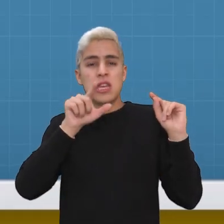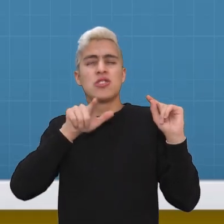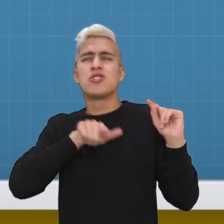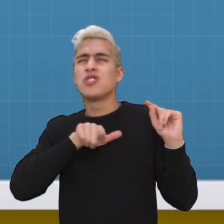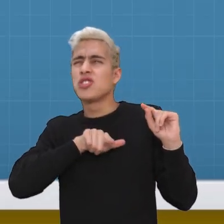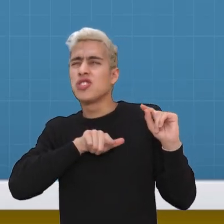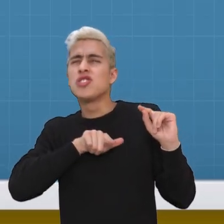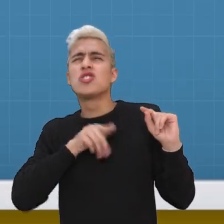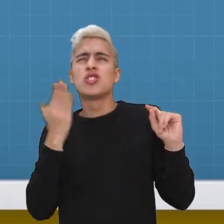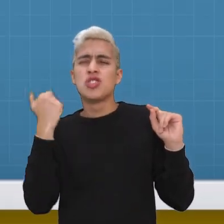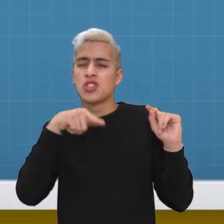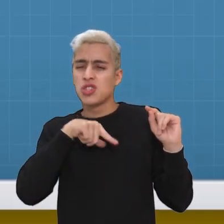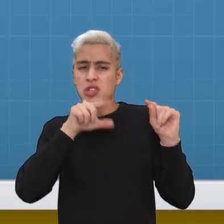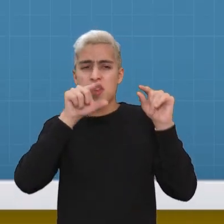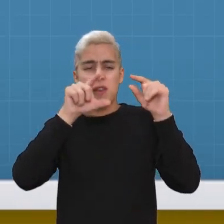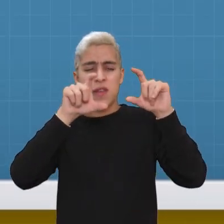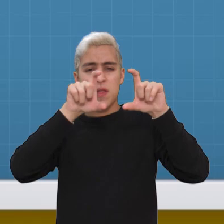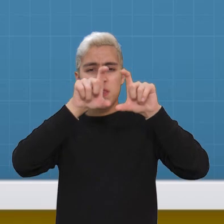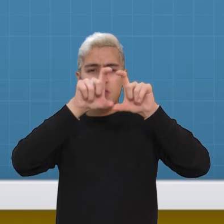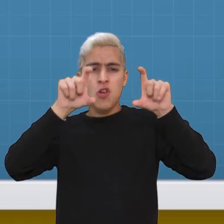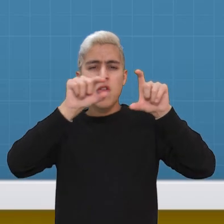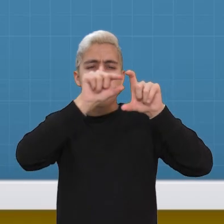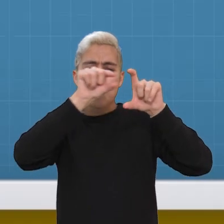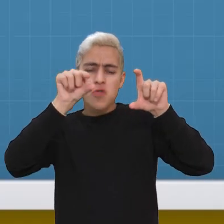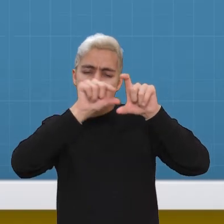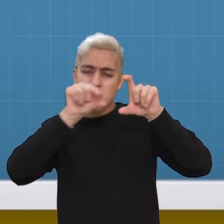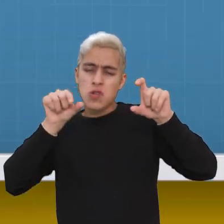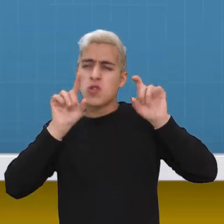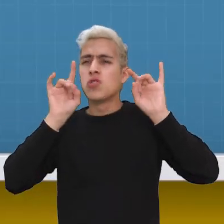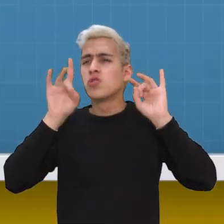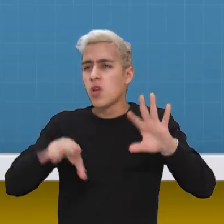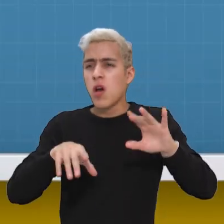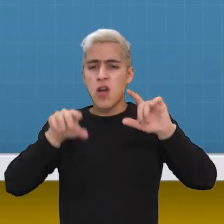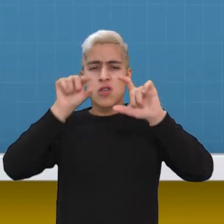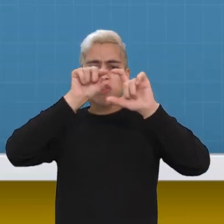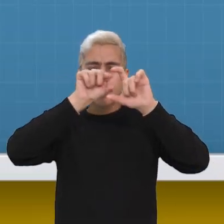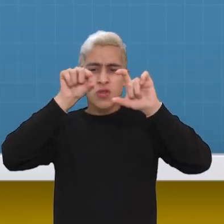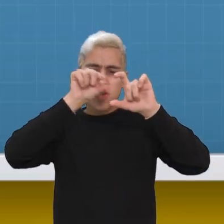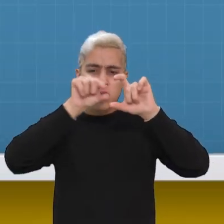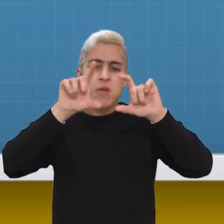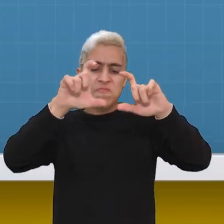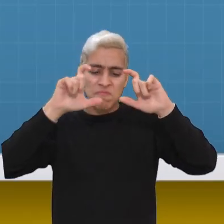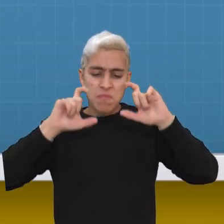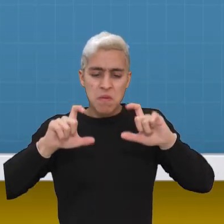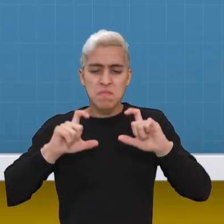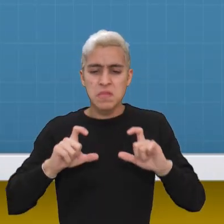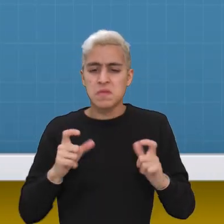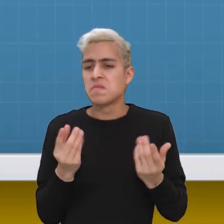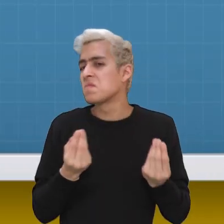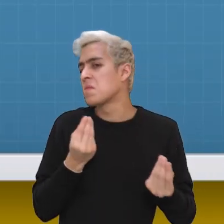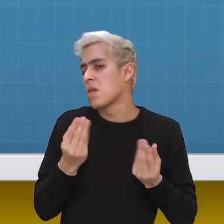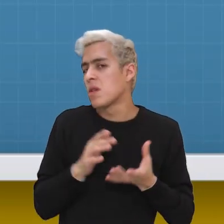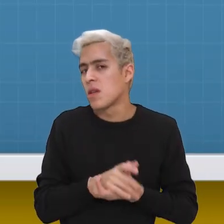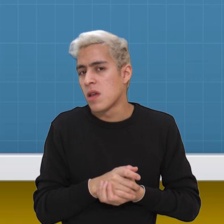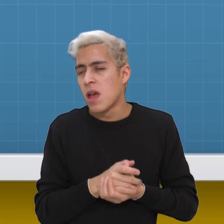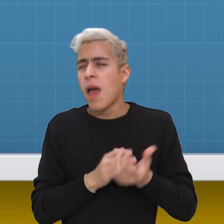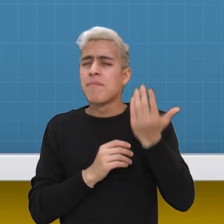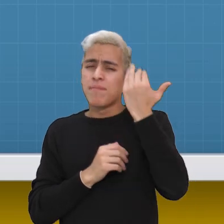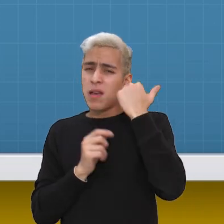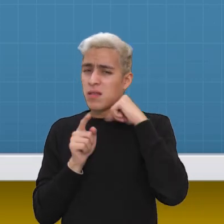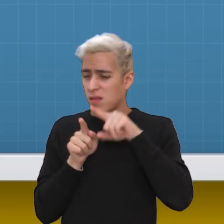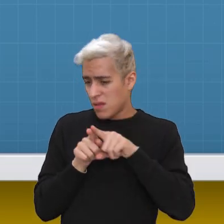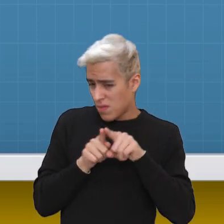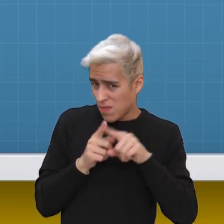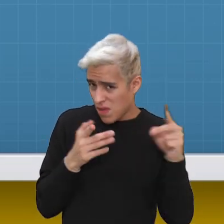verso tinha estrofe de 2 versos. Era 2 linhas, ela dizia que era uma estrofe. Outro